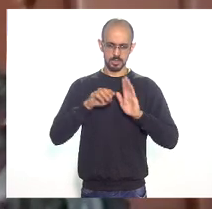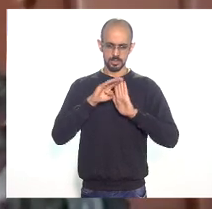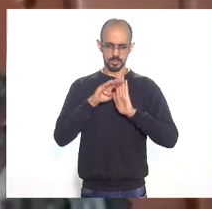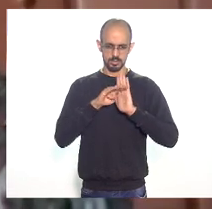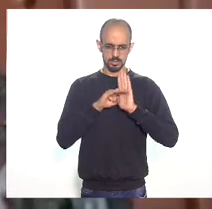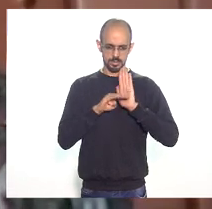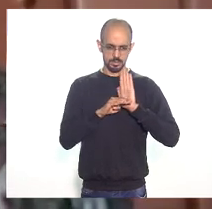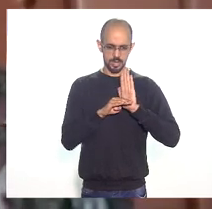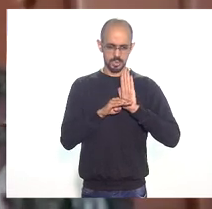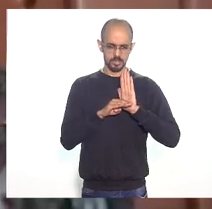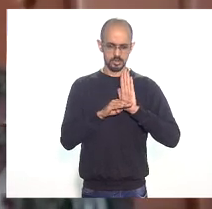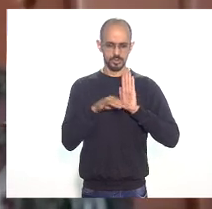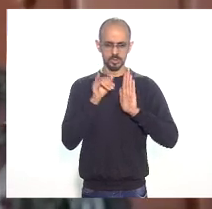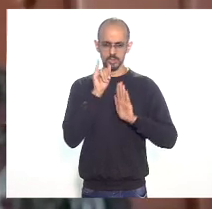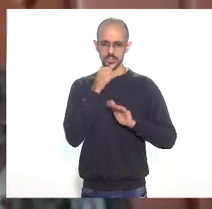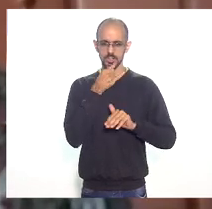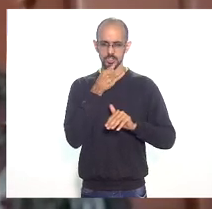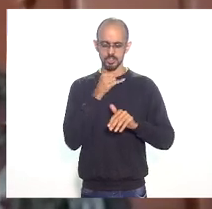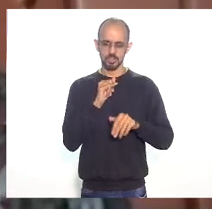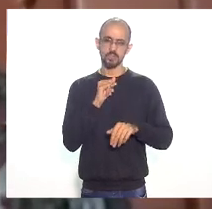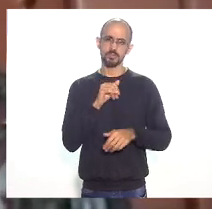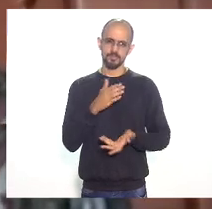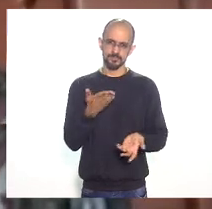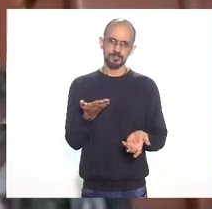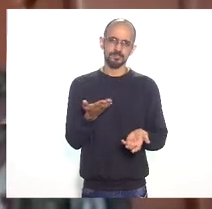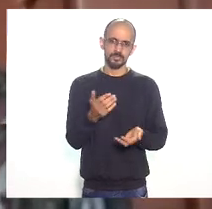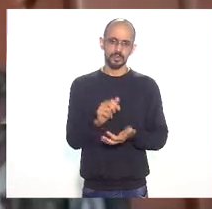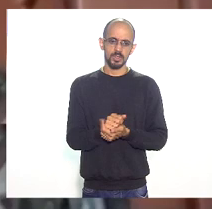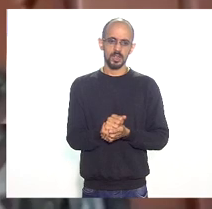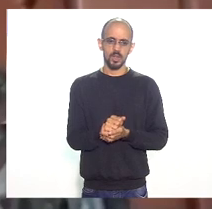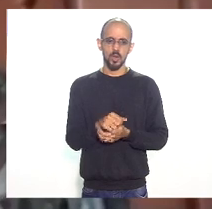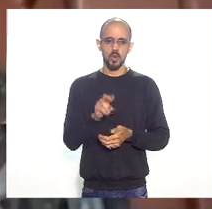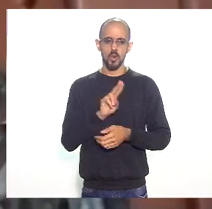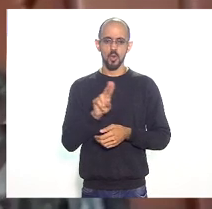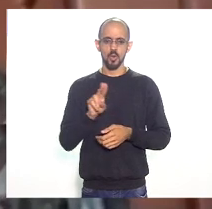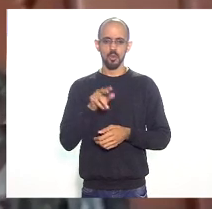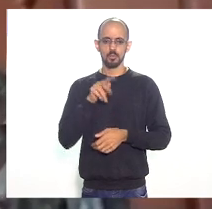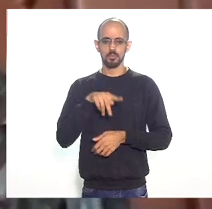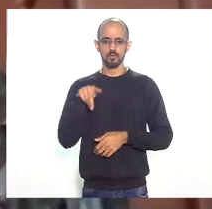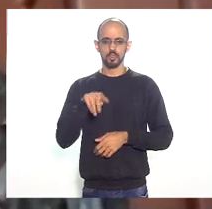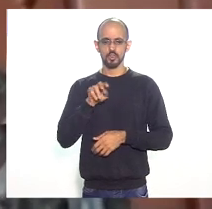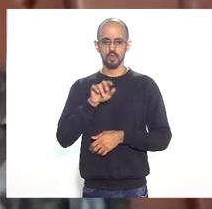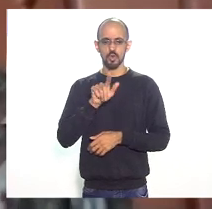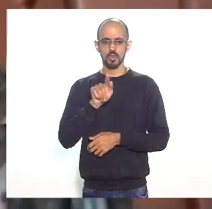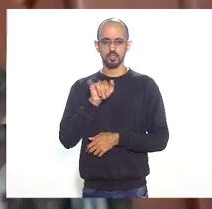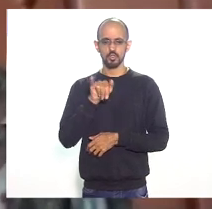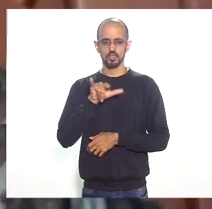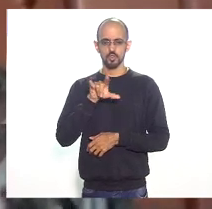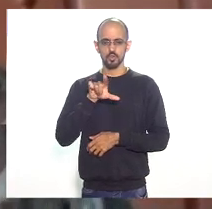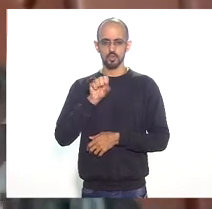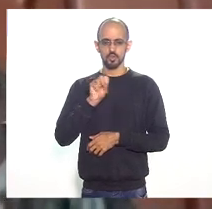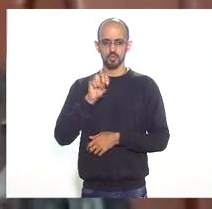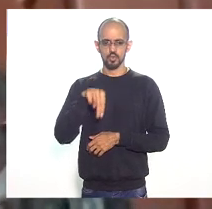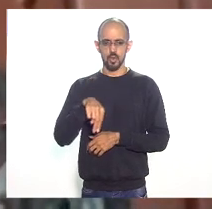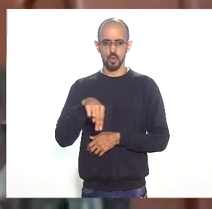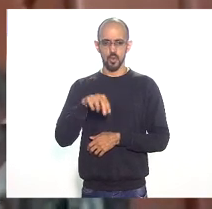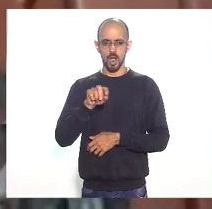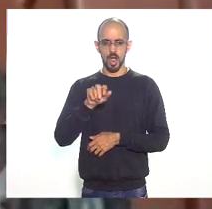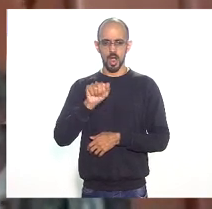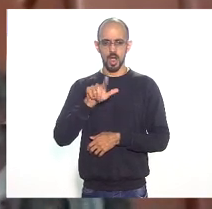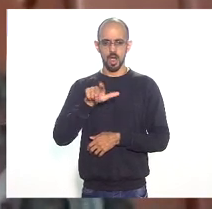triste, infelizmente, o nome do professor Gilson Alves, professor da Escola